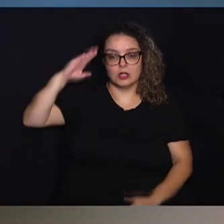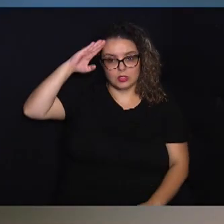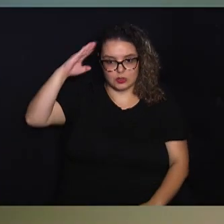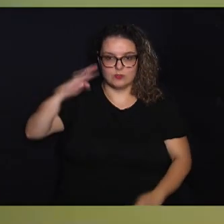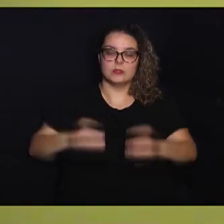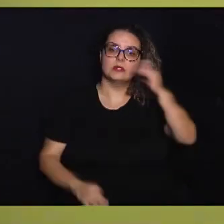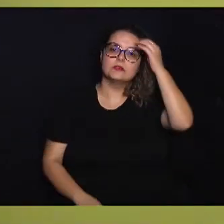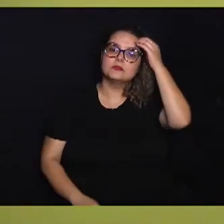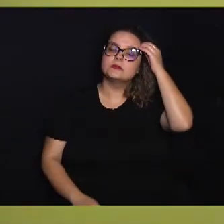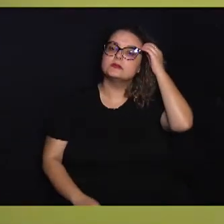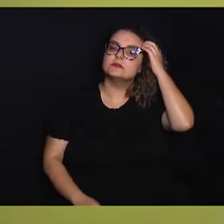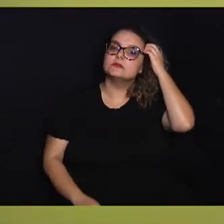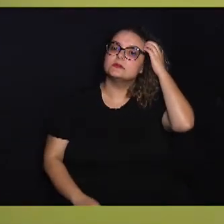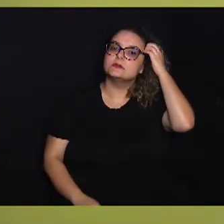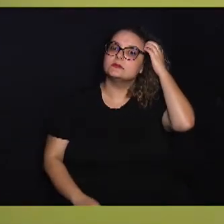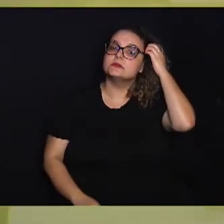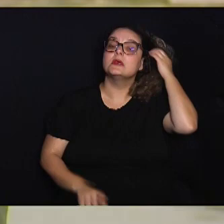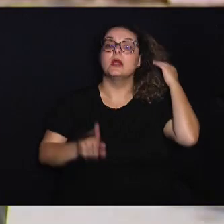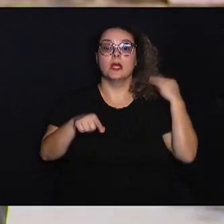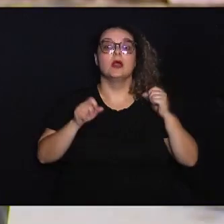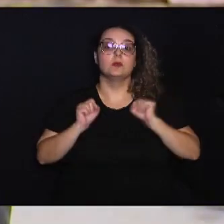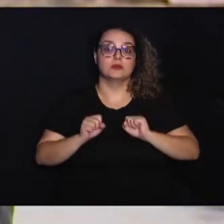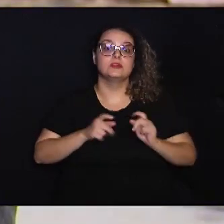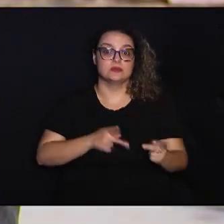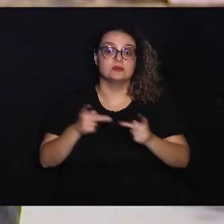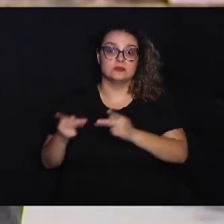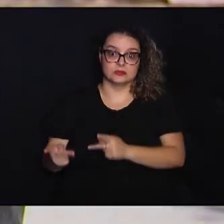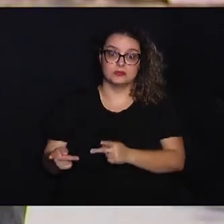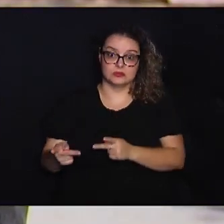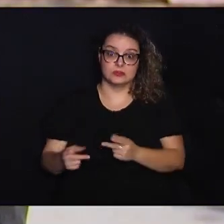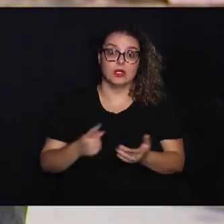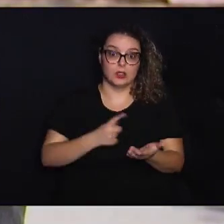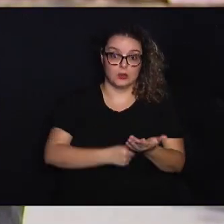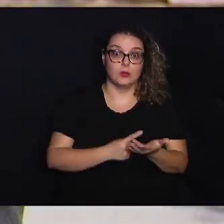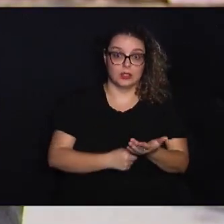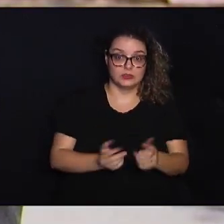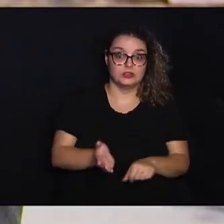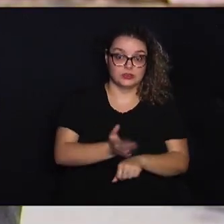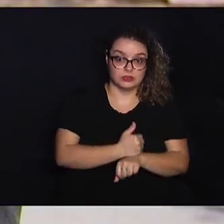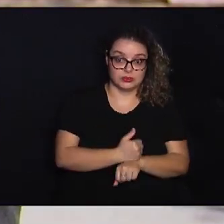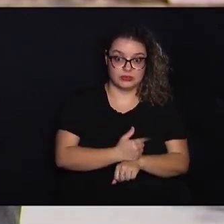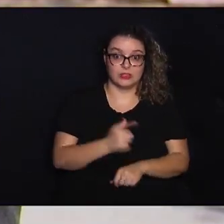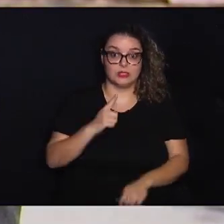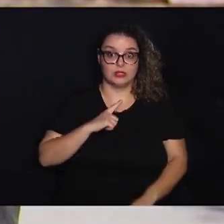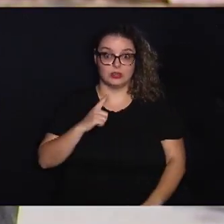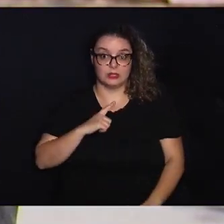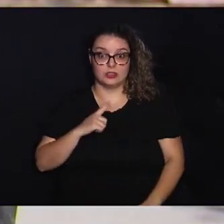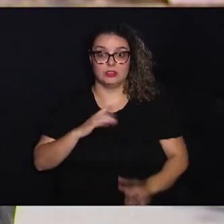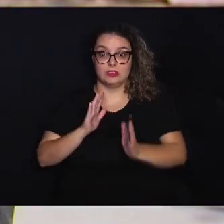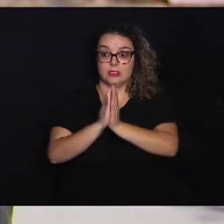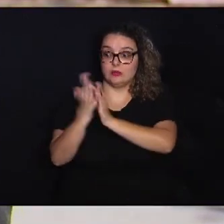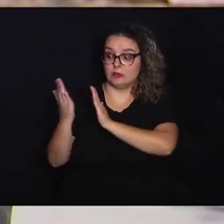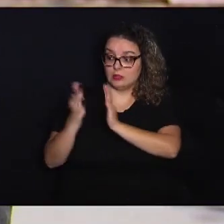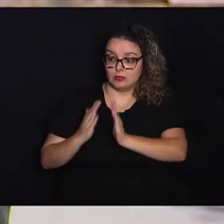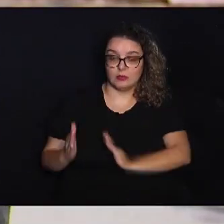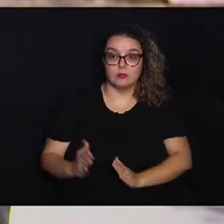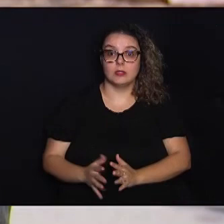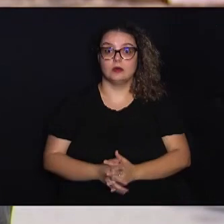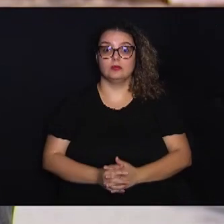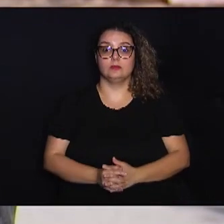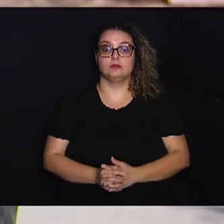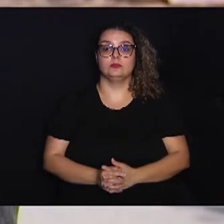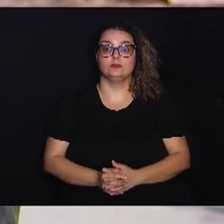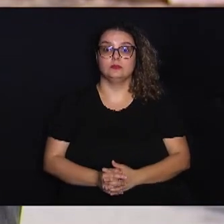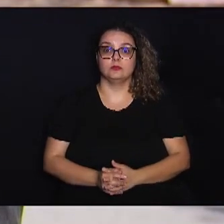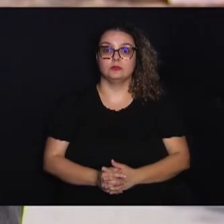para seguir a carreira militar. O interessante é que é possível conhecer a Escola de Cadetes mediante o agendamento. Tem